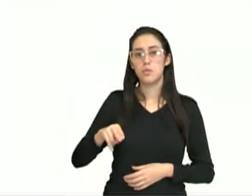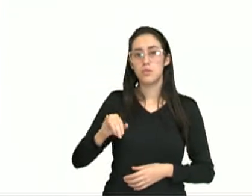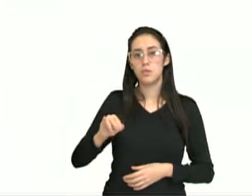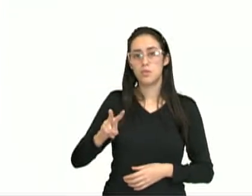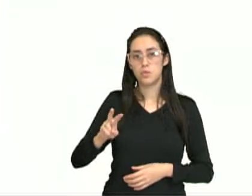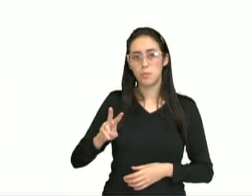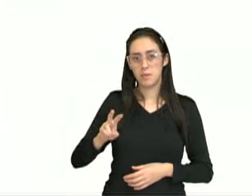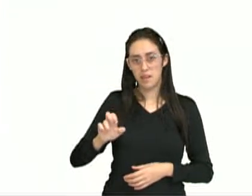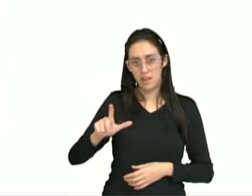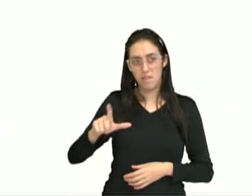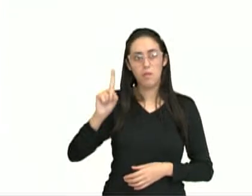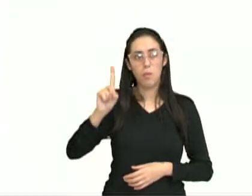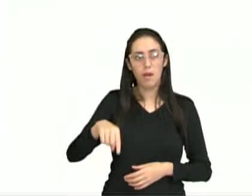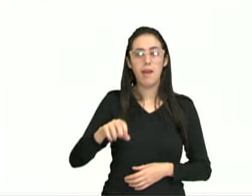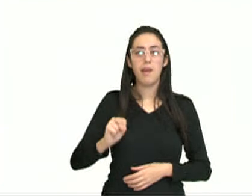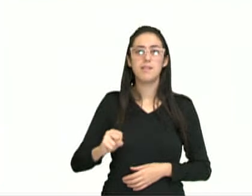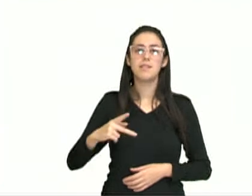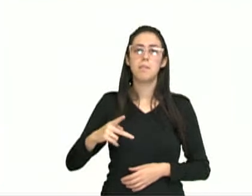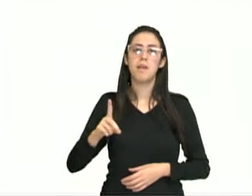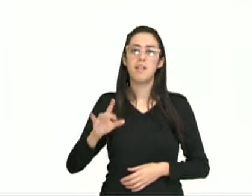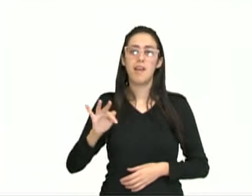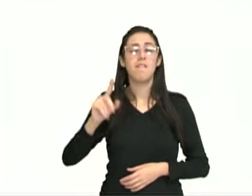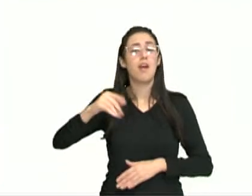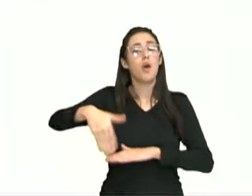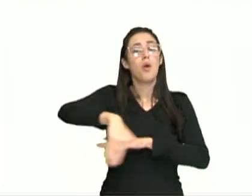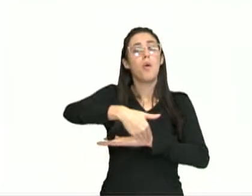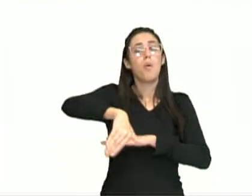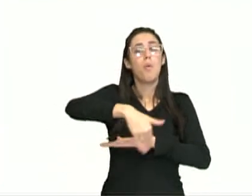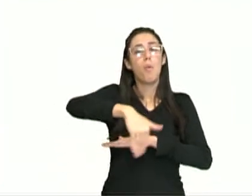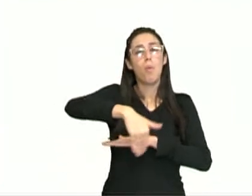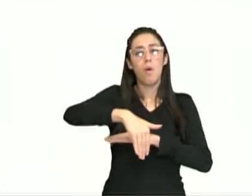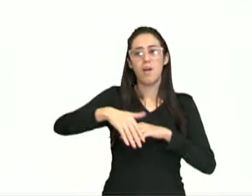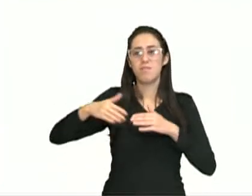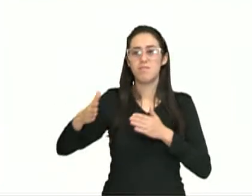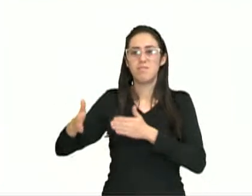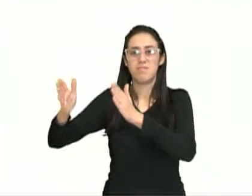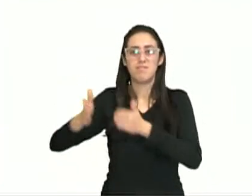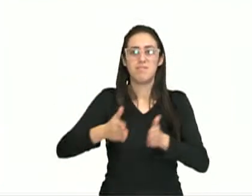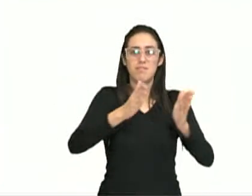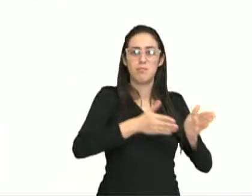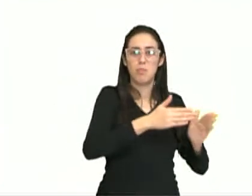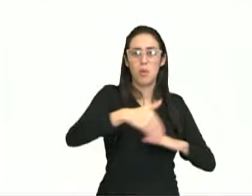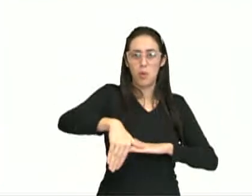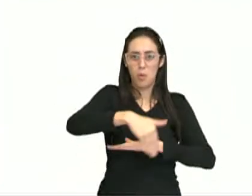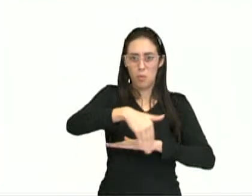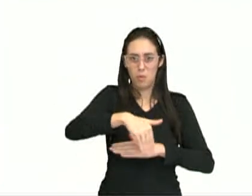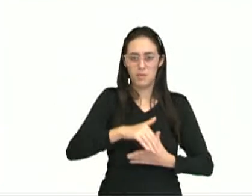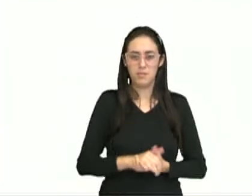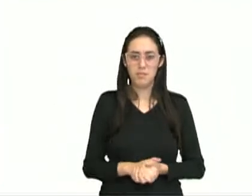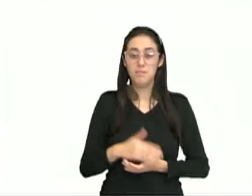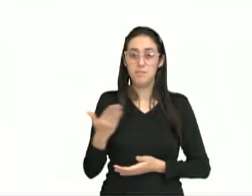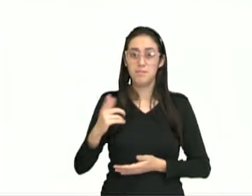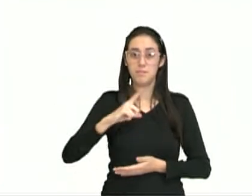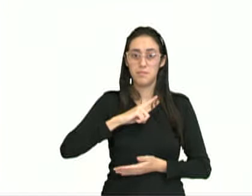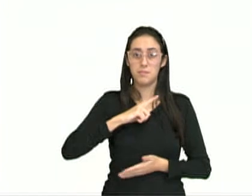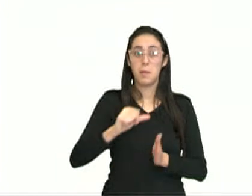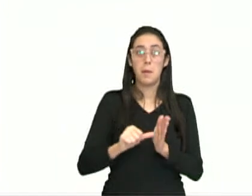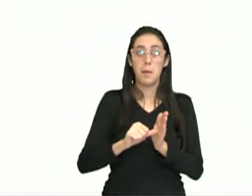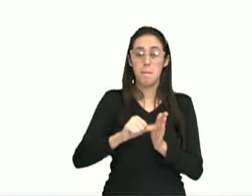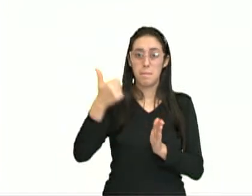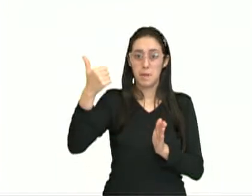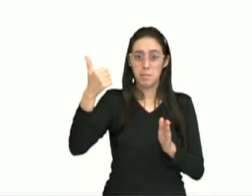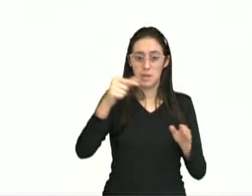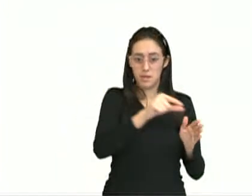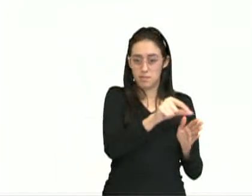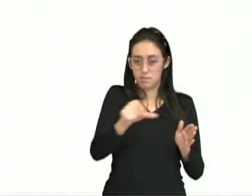P, D e F, são as ruas que estão nesses bairros. Então, olha lá. Na camada K, que seria o primeiro bairro, que é o